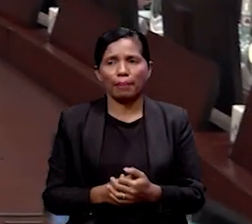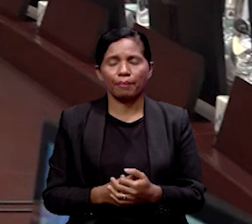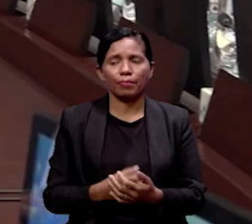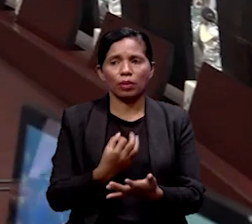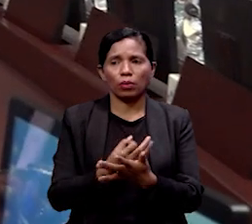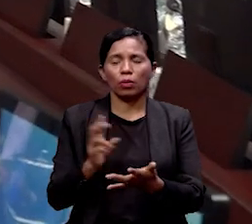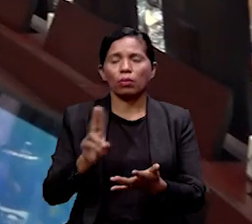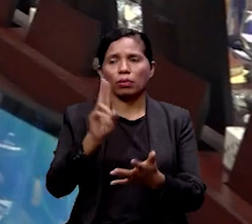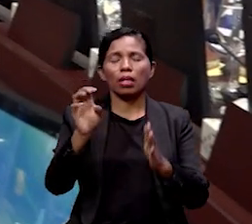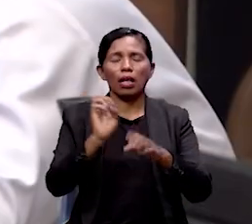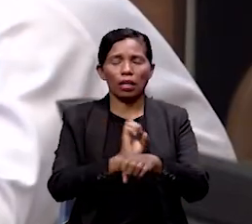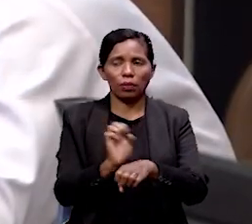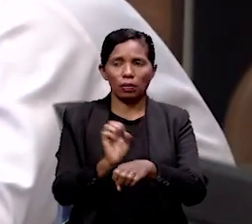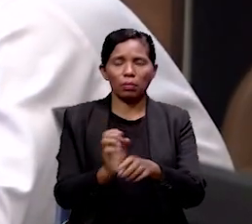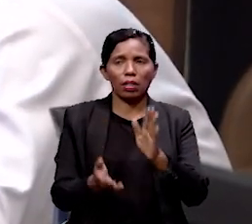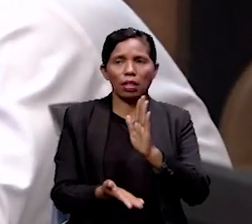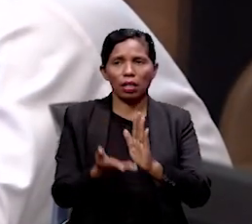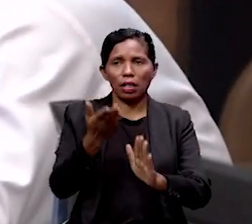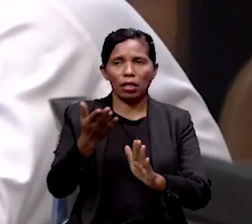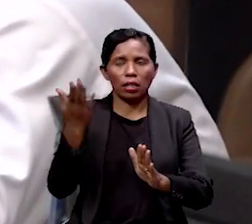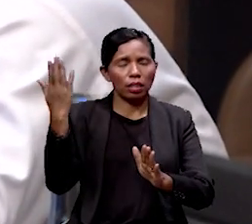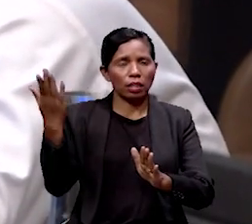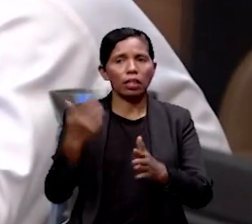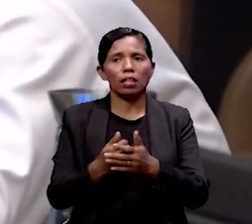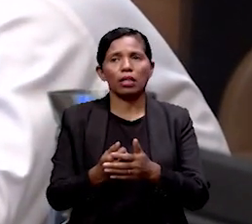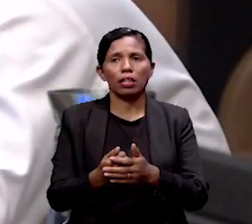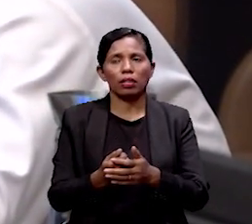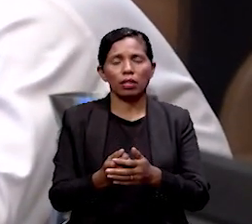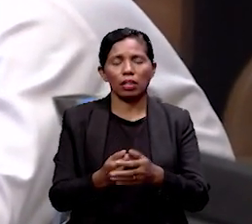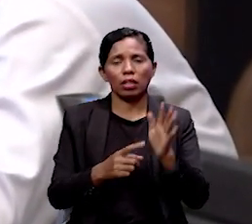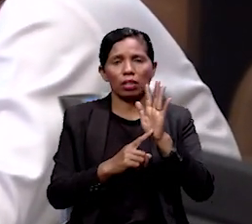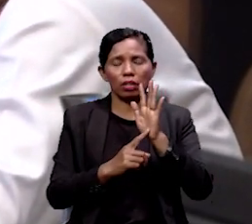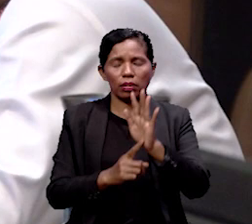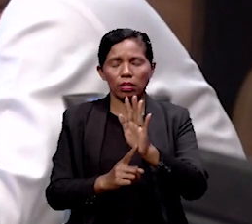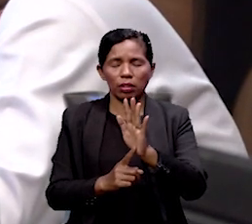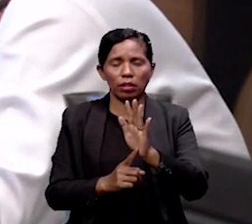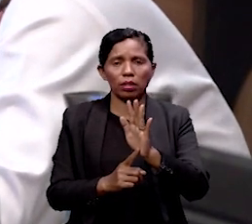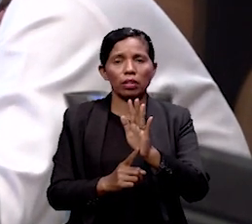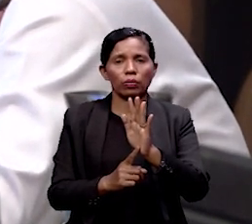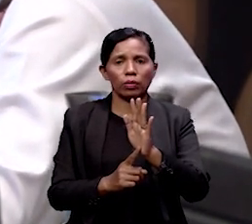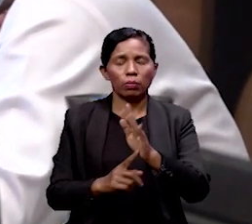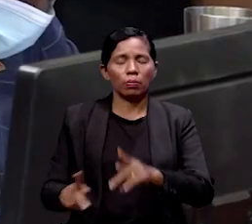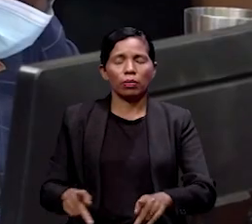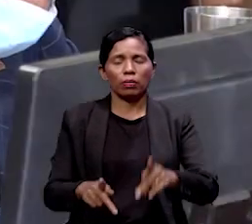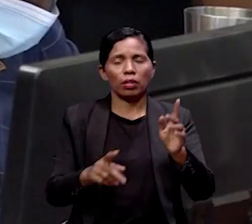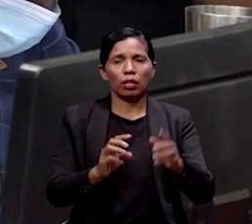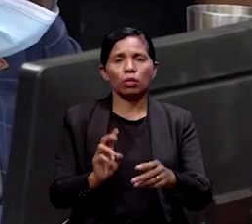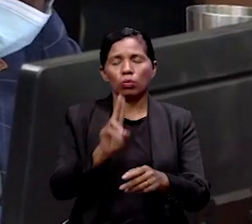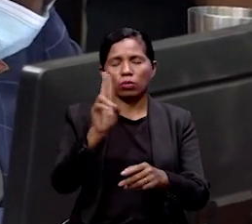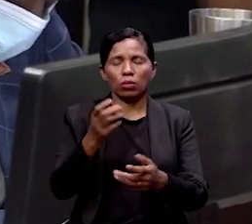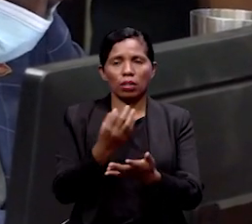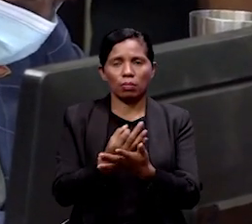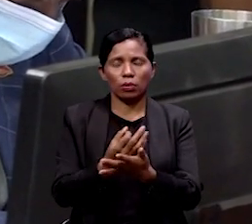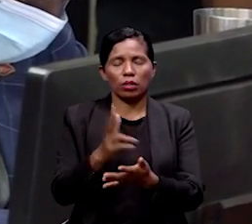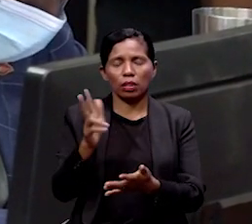classificação econômica, as liumac e a categoria transferência pública, NB, executa uma toque nulo resimida,